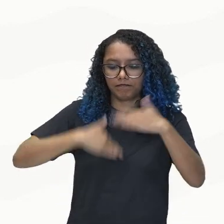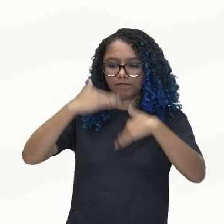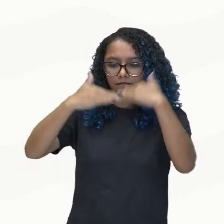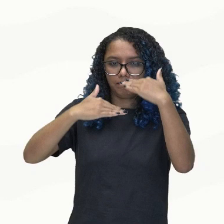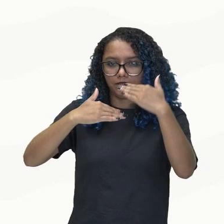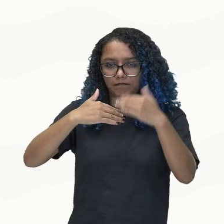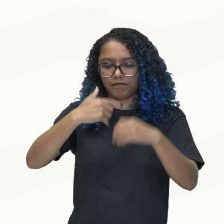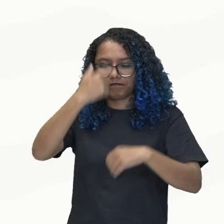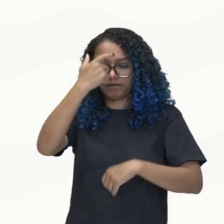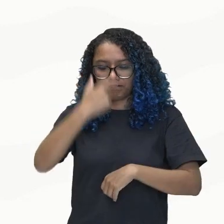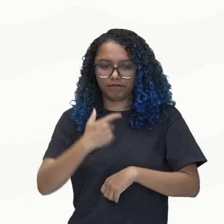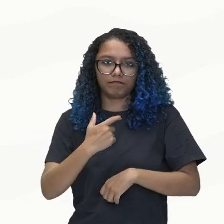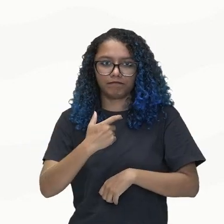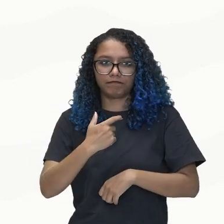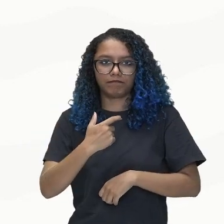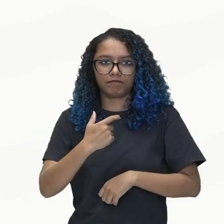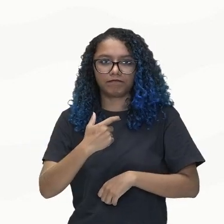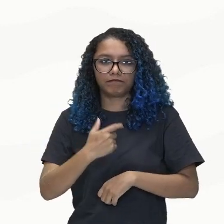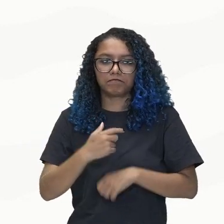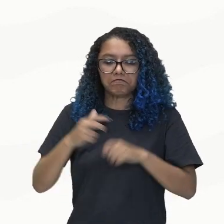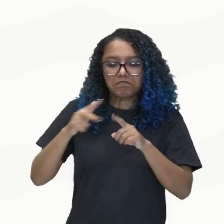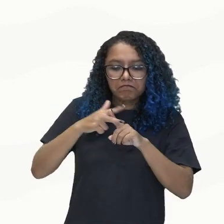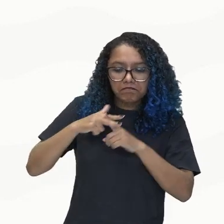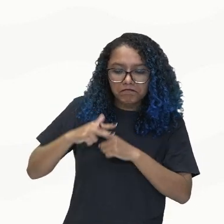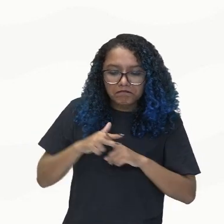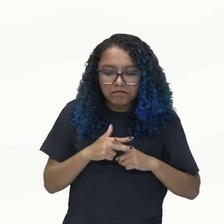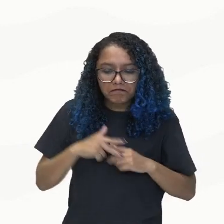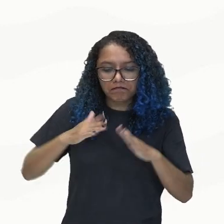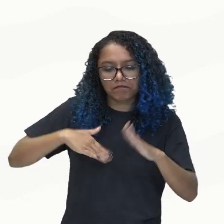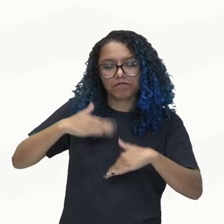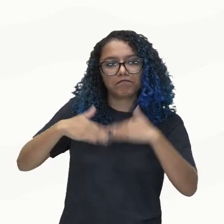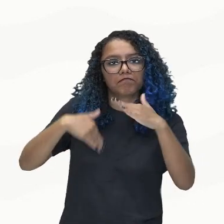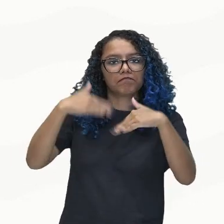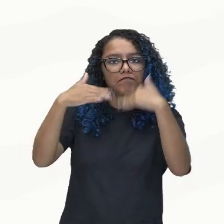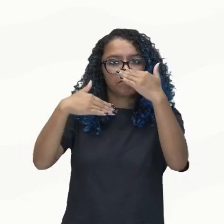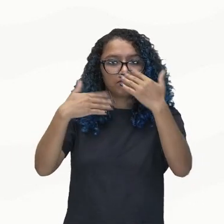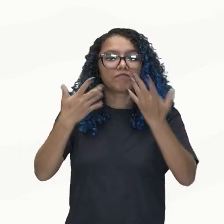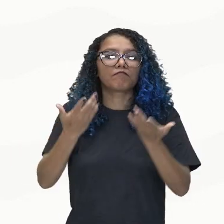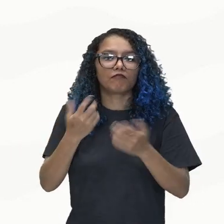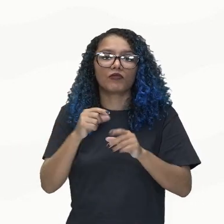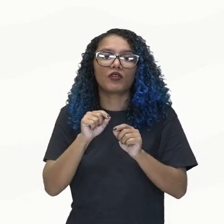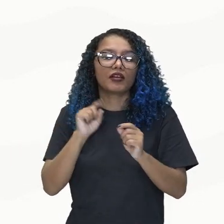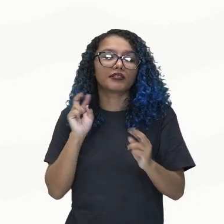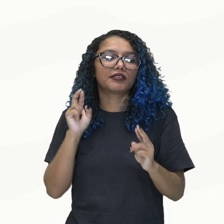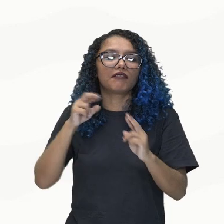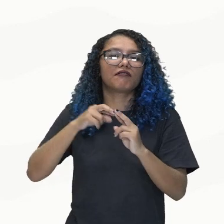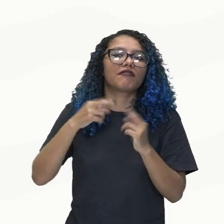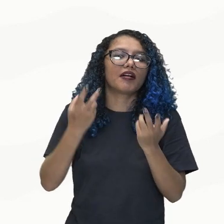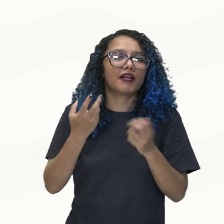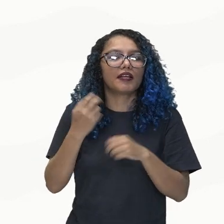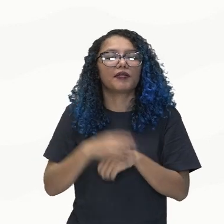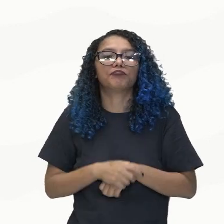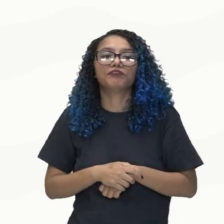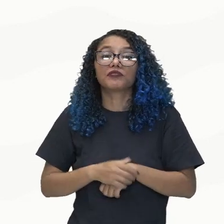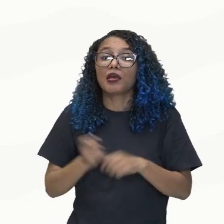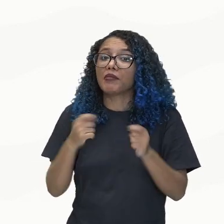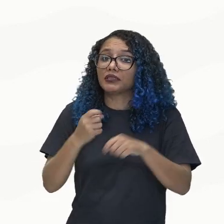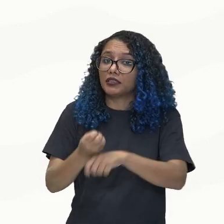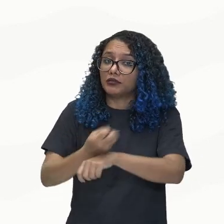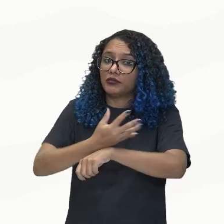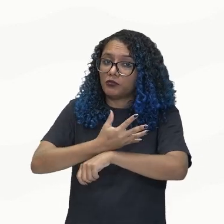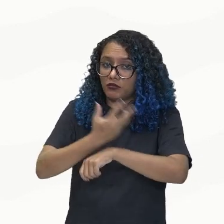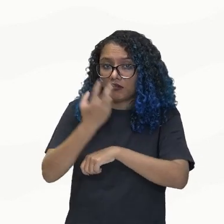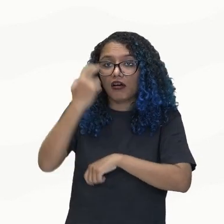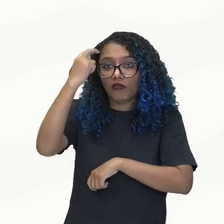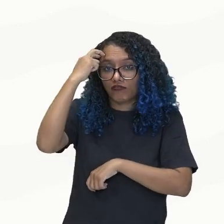nós temos aqui o desenvolvimento da inteligência emocional. Inteligência emocional é